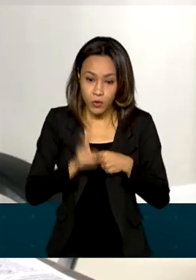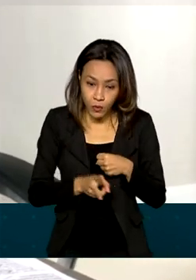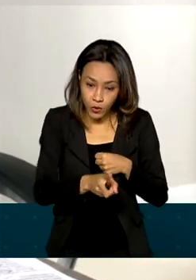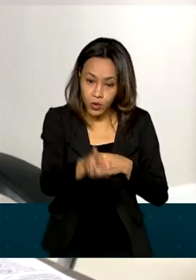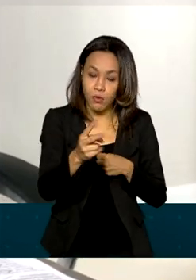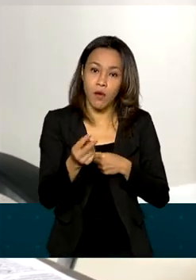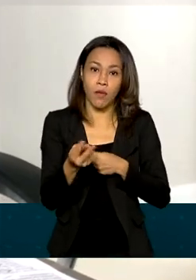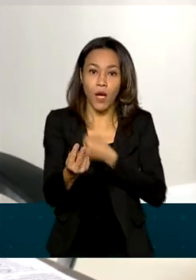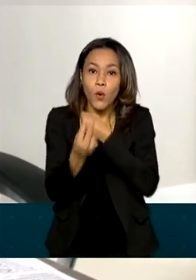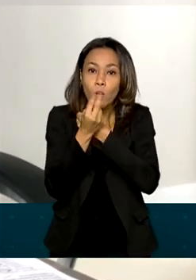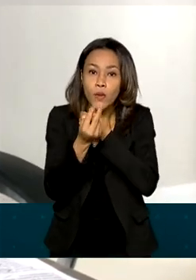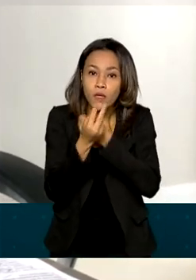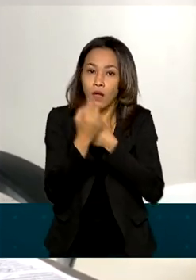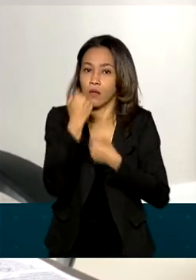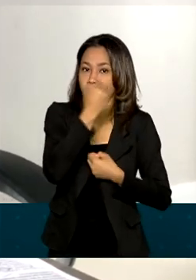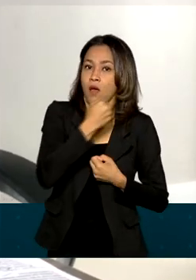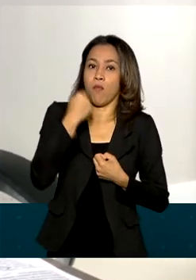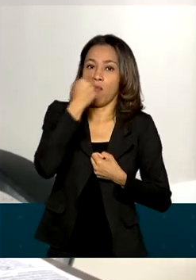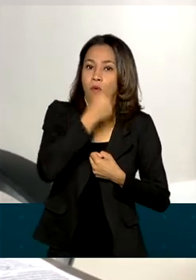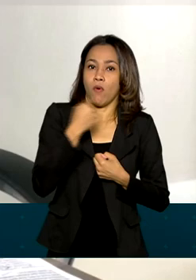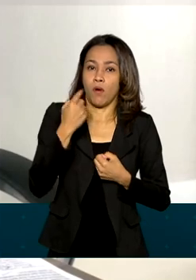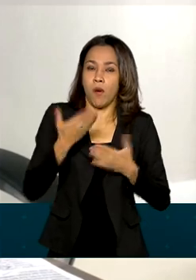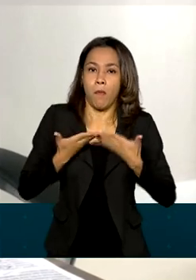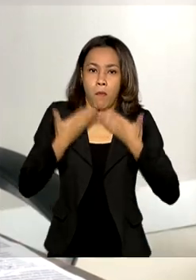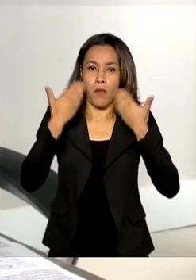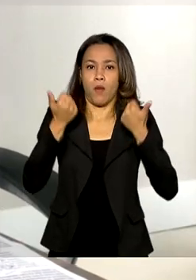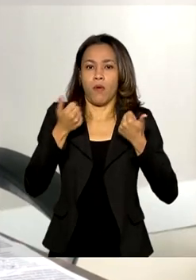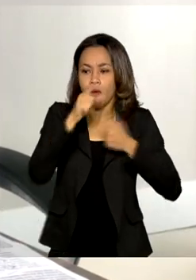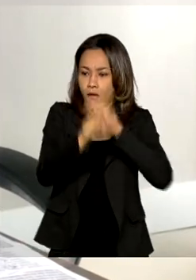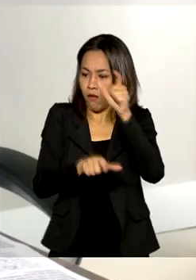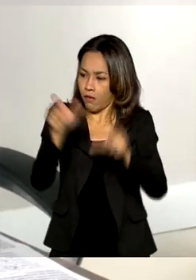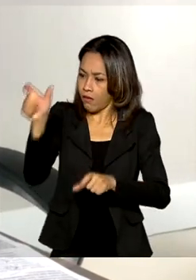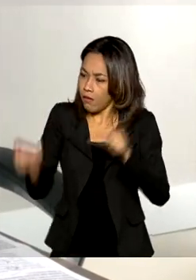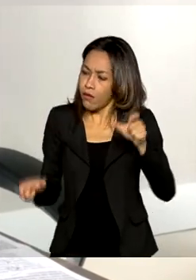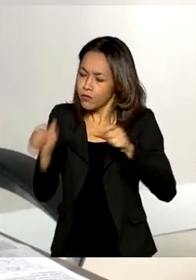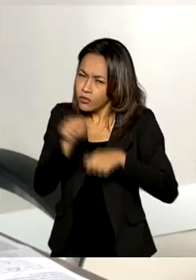saúde bucal para melhorar a saúde bucal da população e saúde geral também.